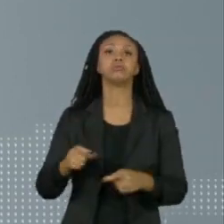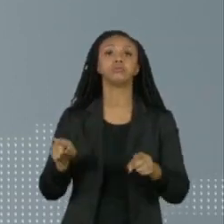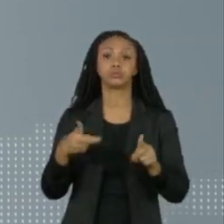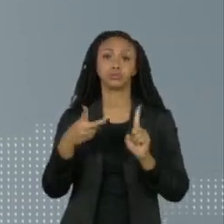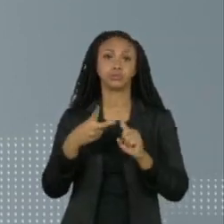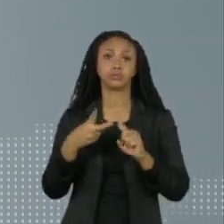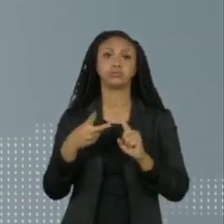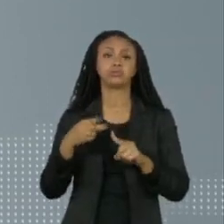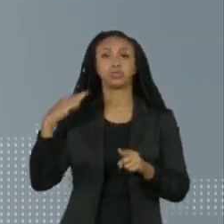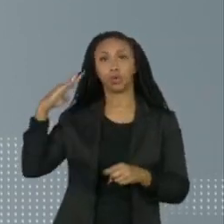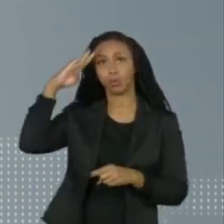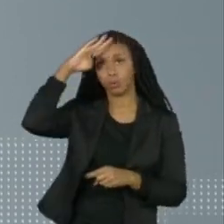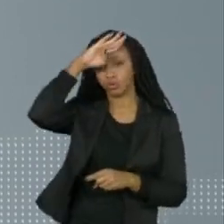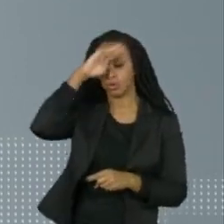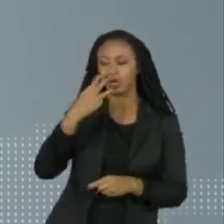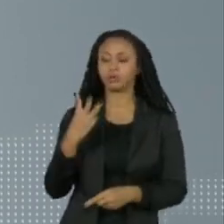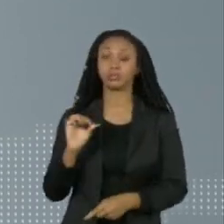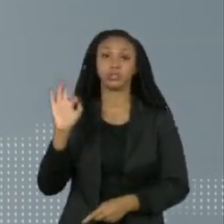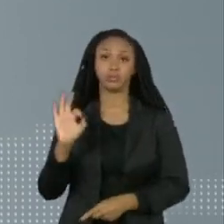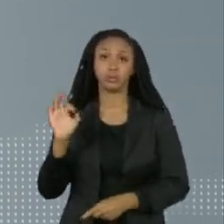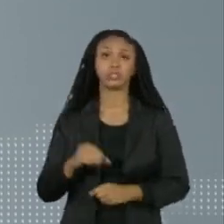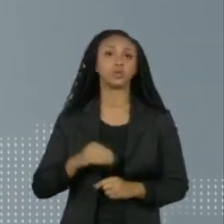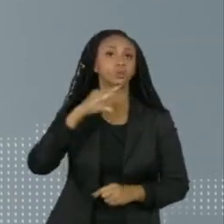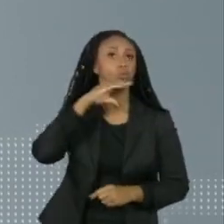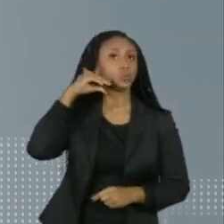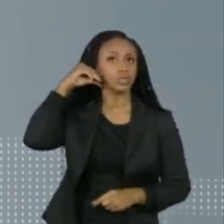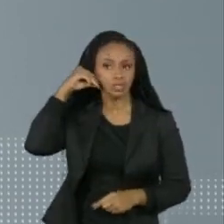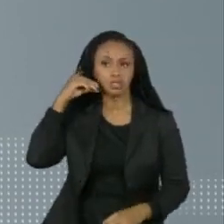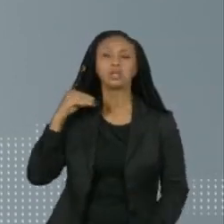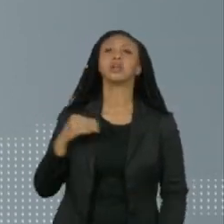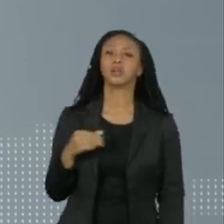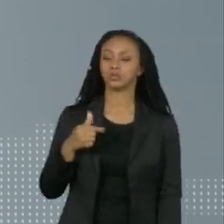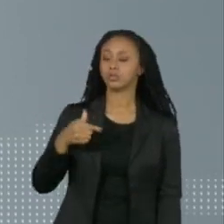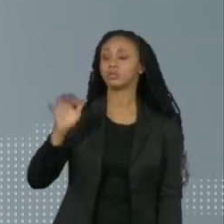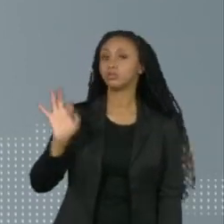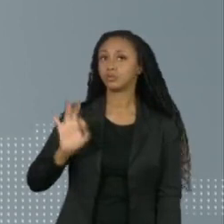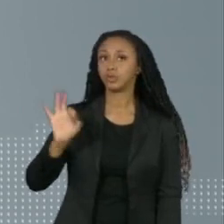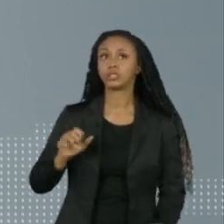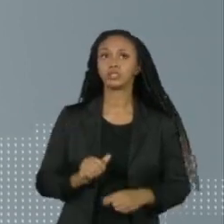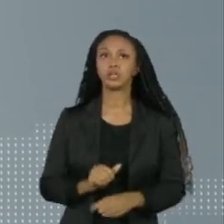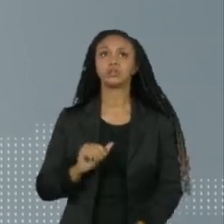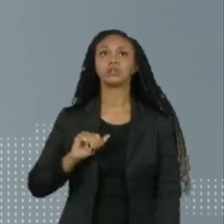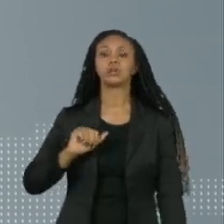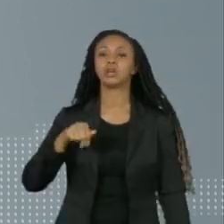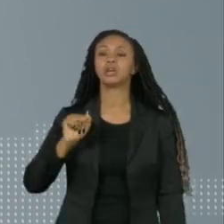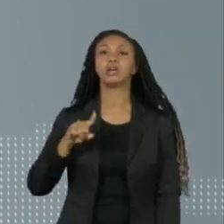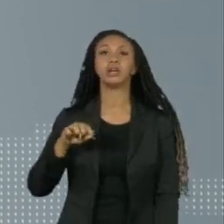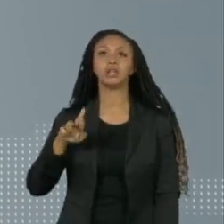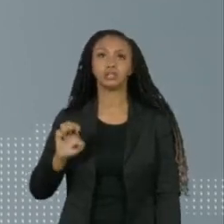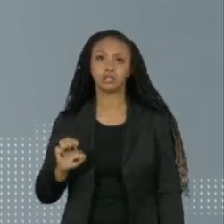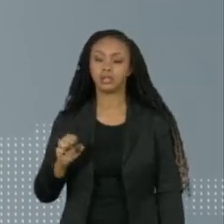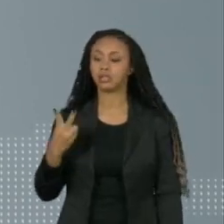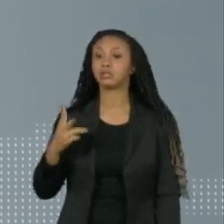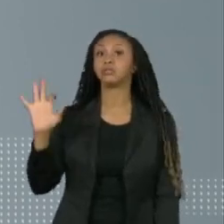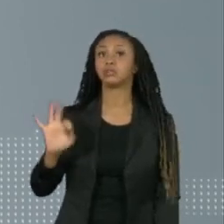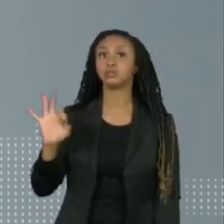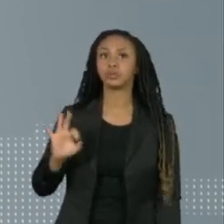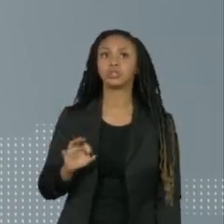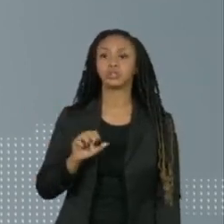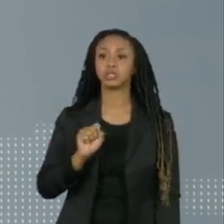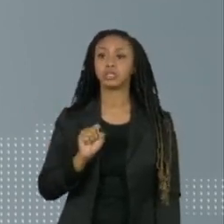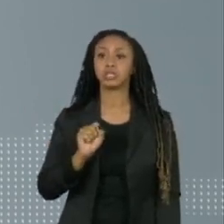Jair bolsonaro do pl com 30 porcento Ciro Gomes do PDT tem sete porcento André janones do Avante dois por cento